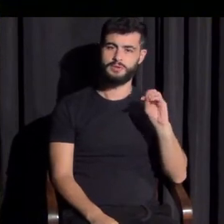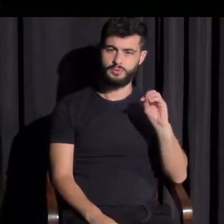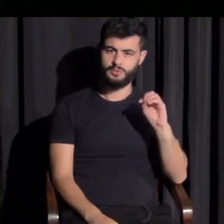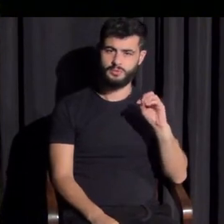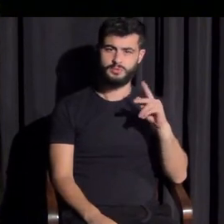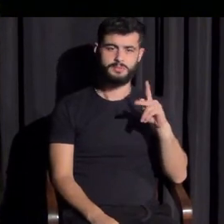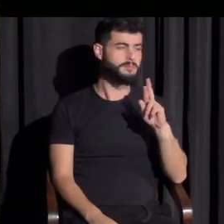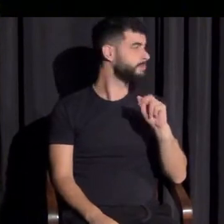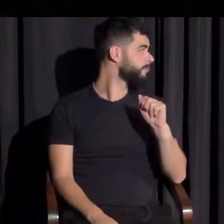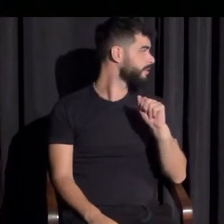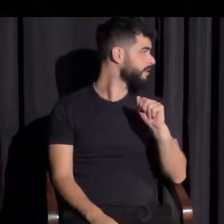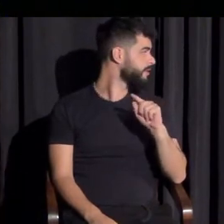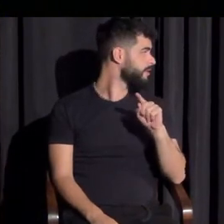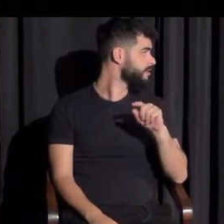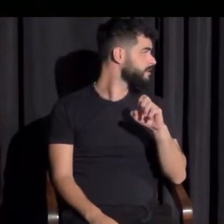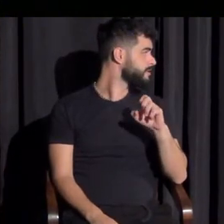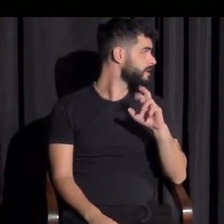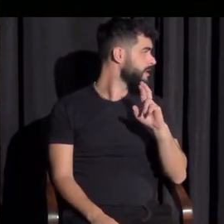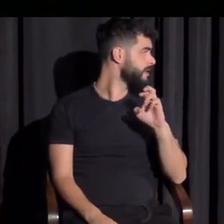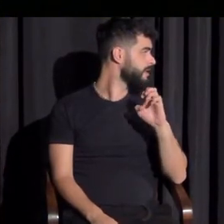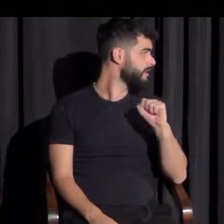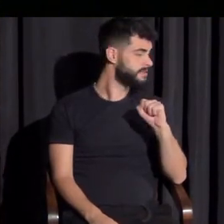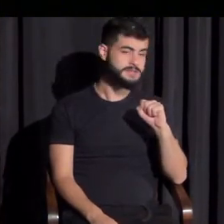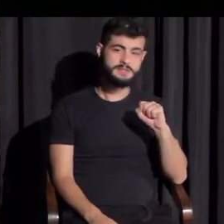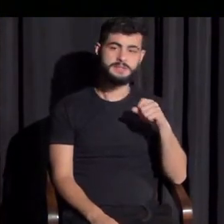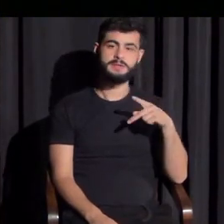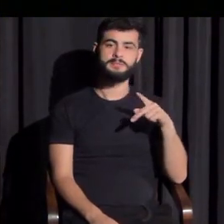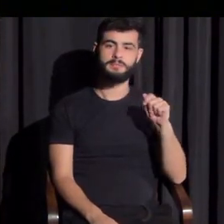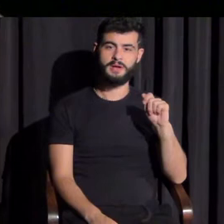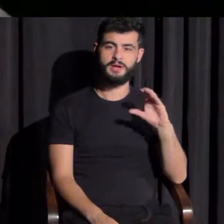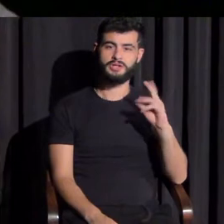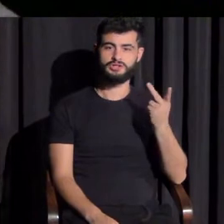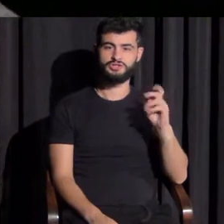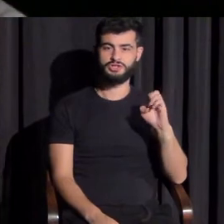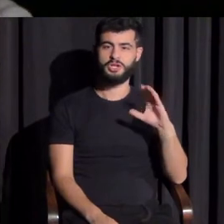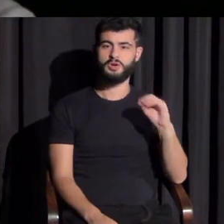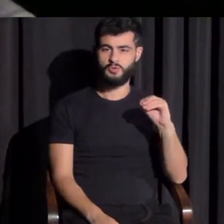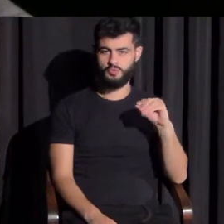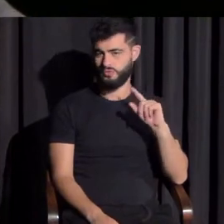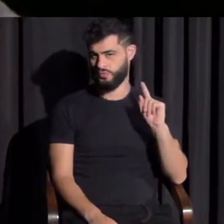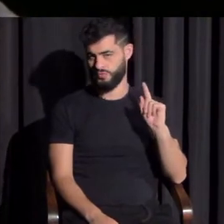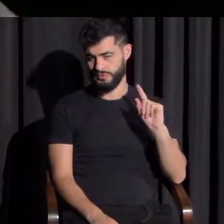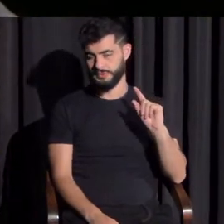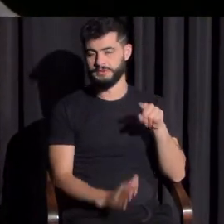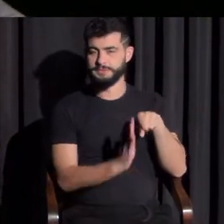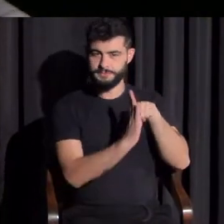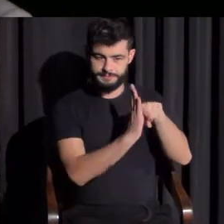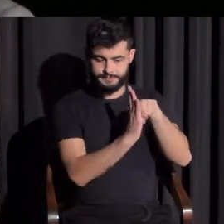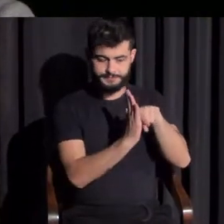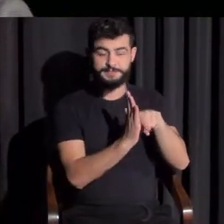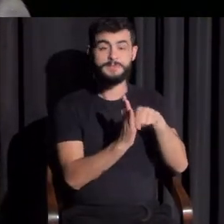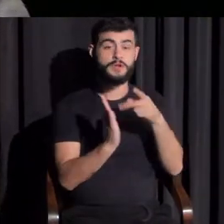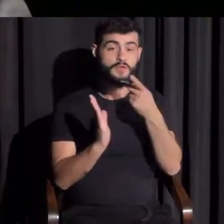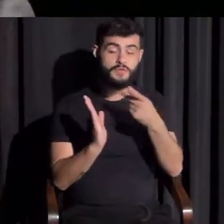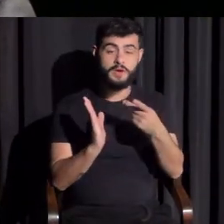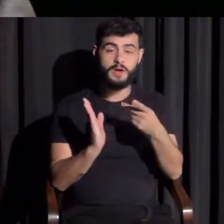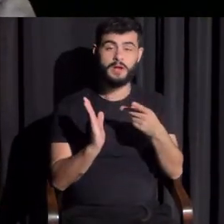que as crianças pobres foram as que mais sofreram, inclusive